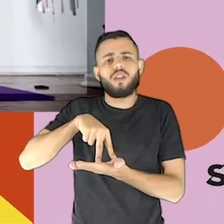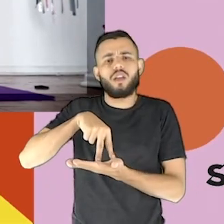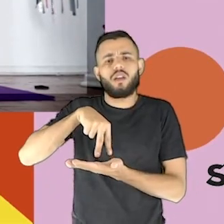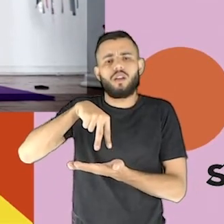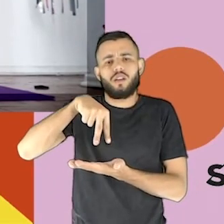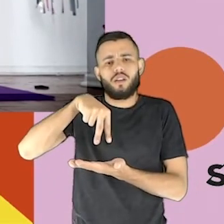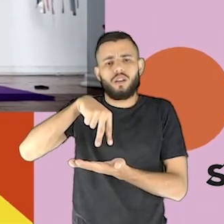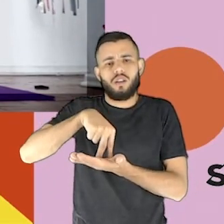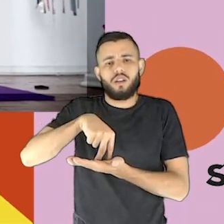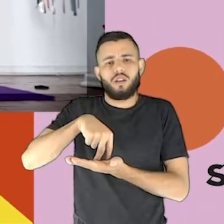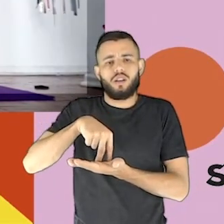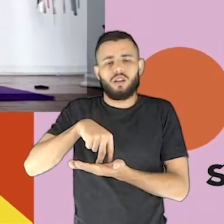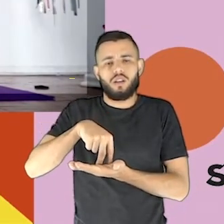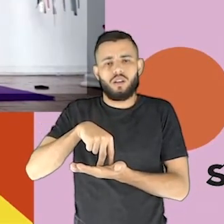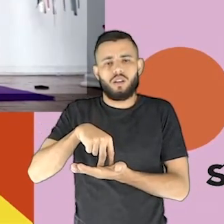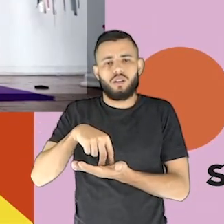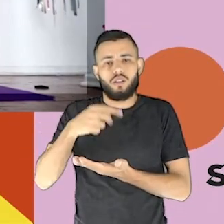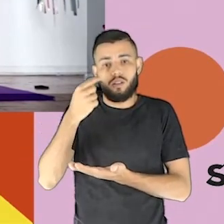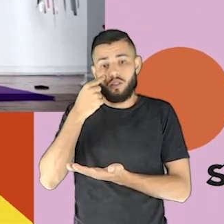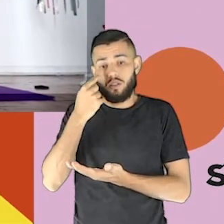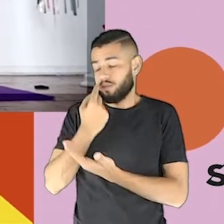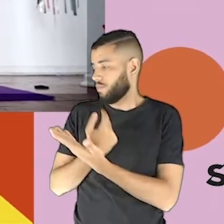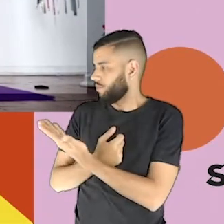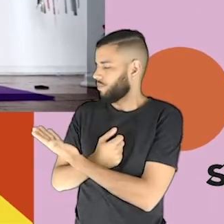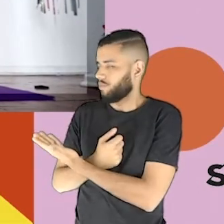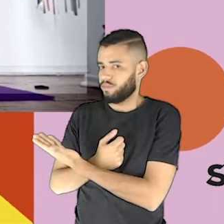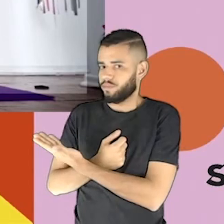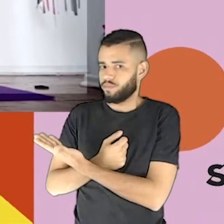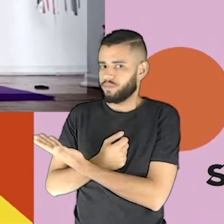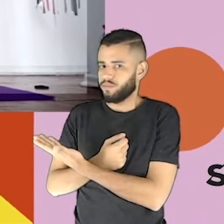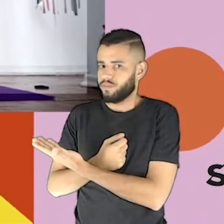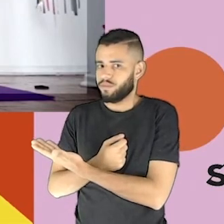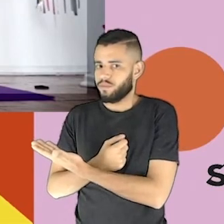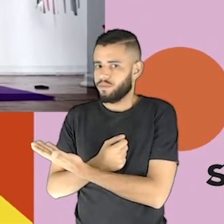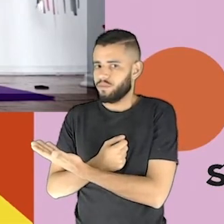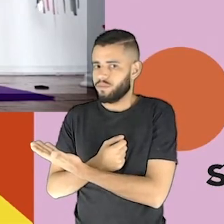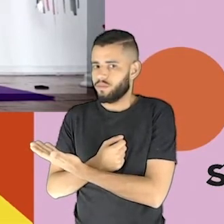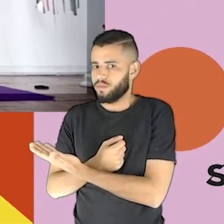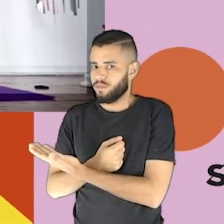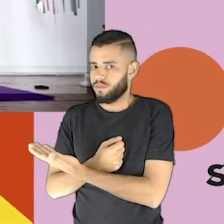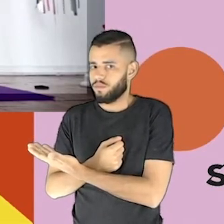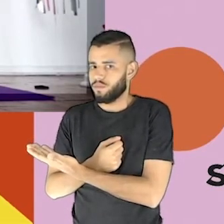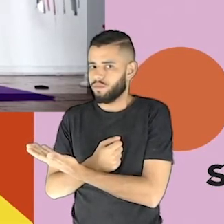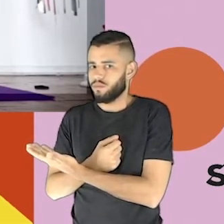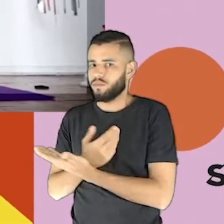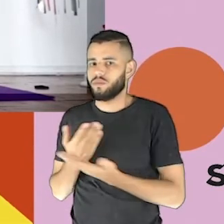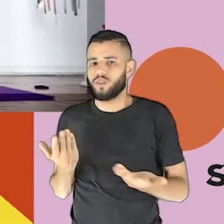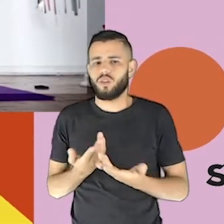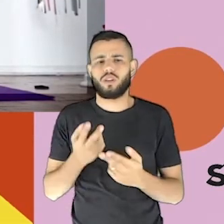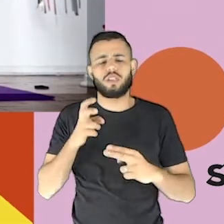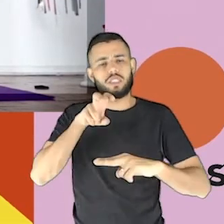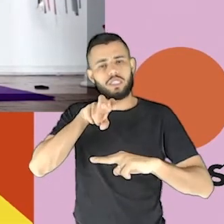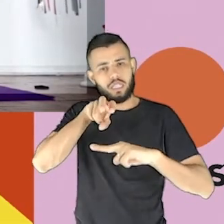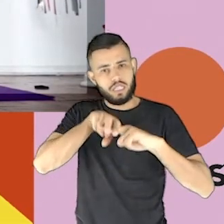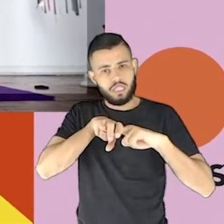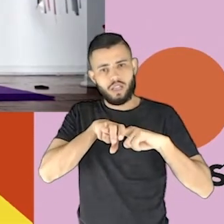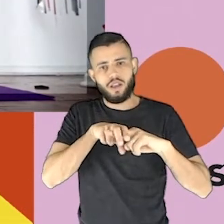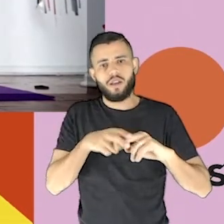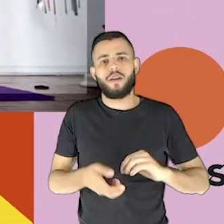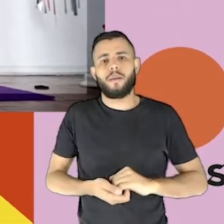chegar, junta aqui os joelhos, e a gente vai sentar.